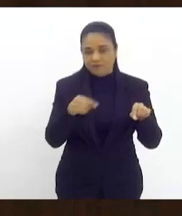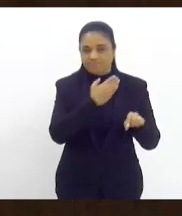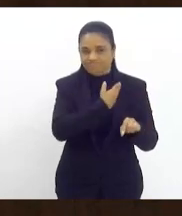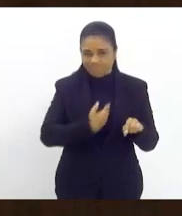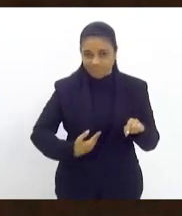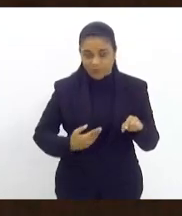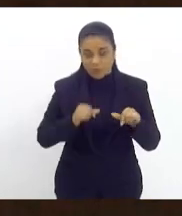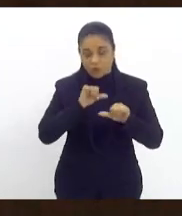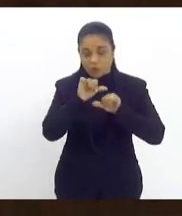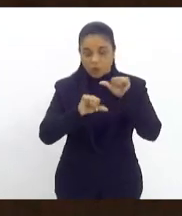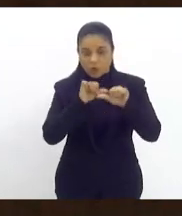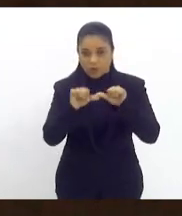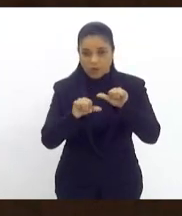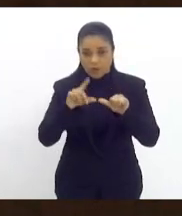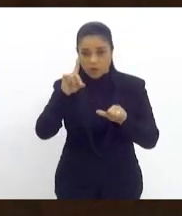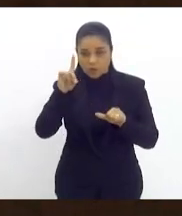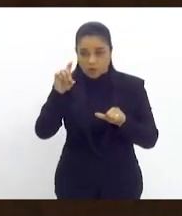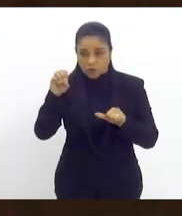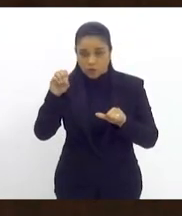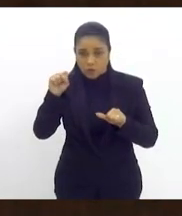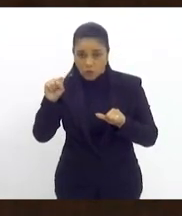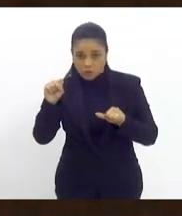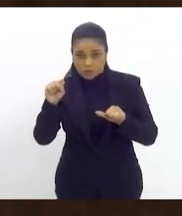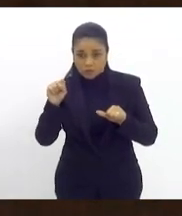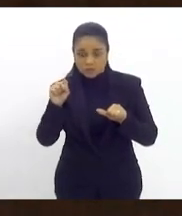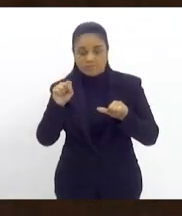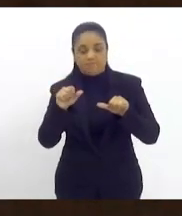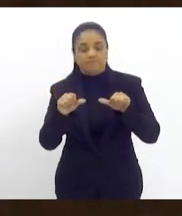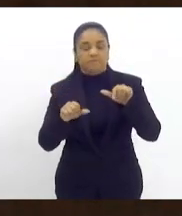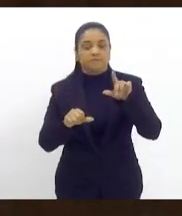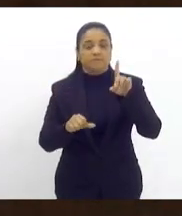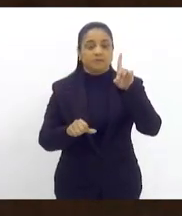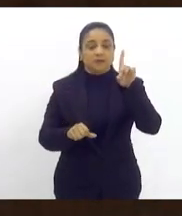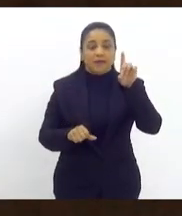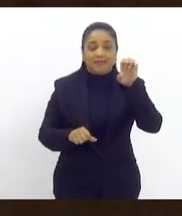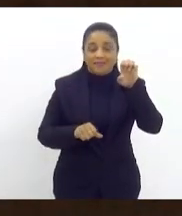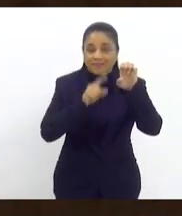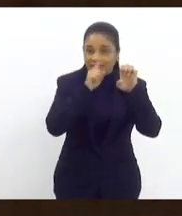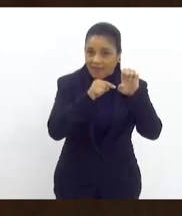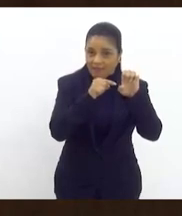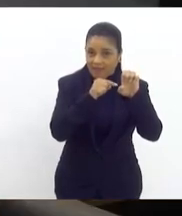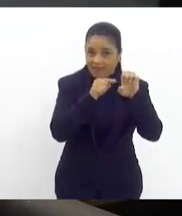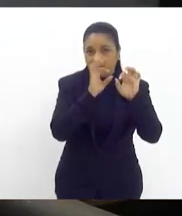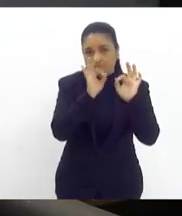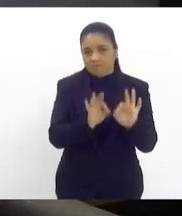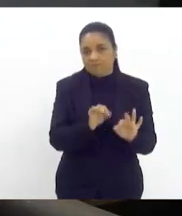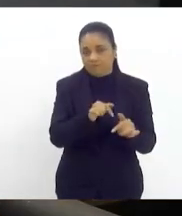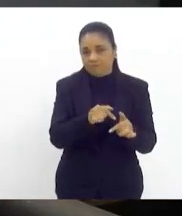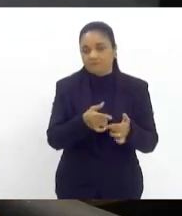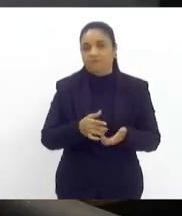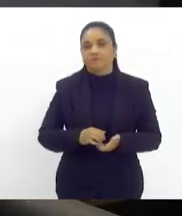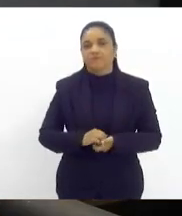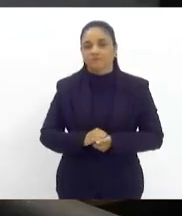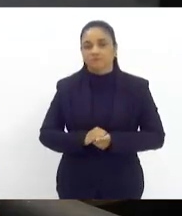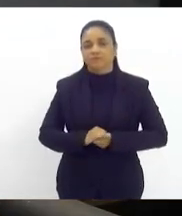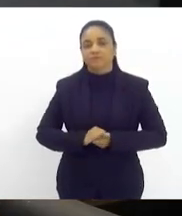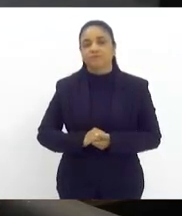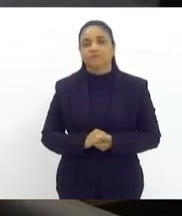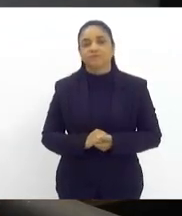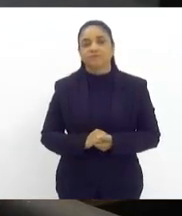por D, porque saiu com uma imperfeição. Ok, muito obrigado, senhor. Deputado,